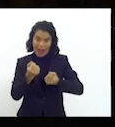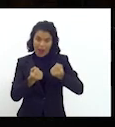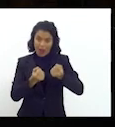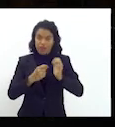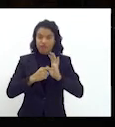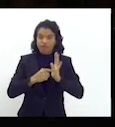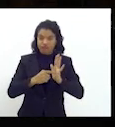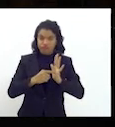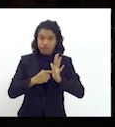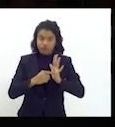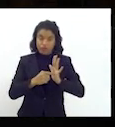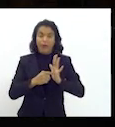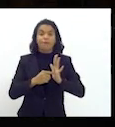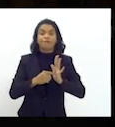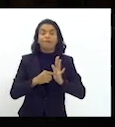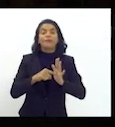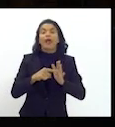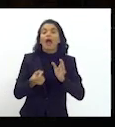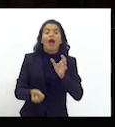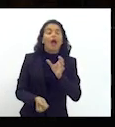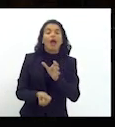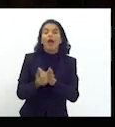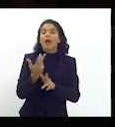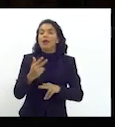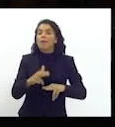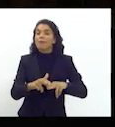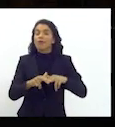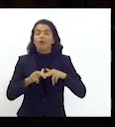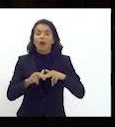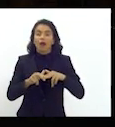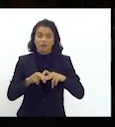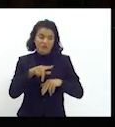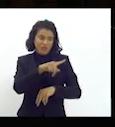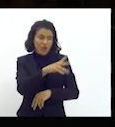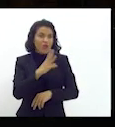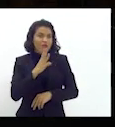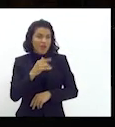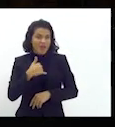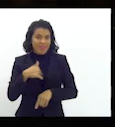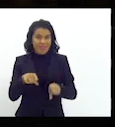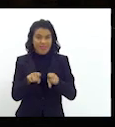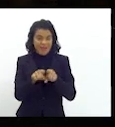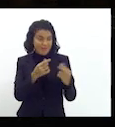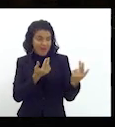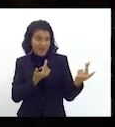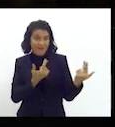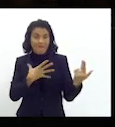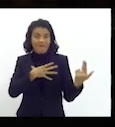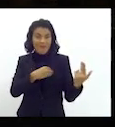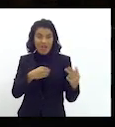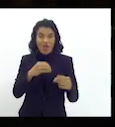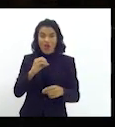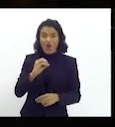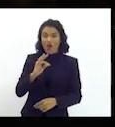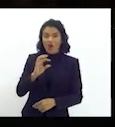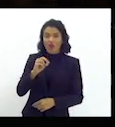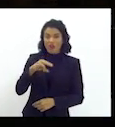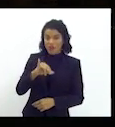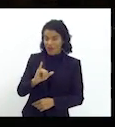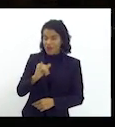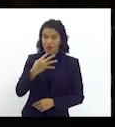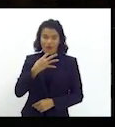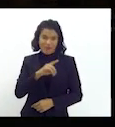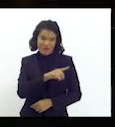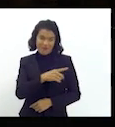derivou daquilo que vossa excelência conheceu como eu talvez o seu filho Otoni não tem o conhecido